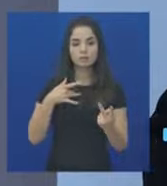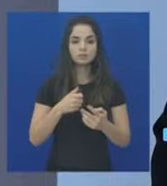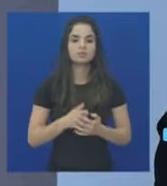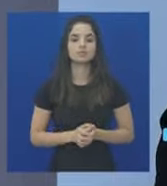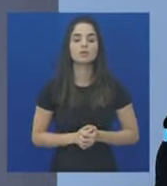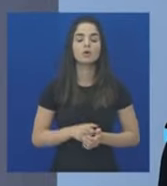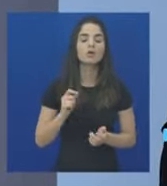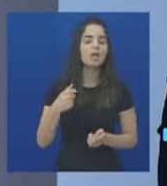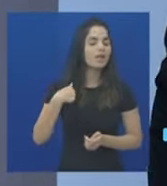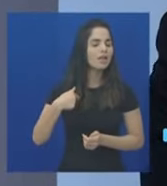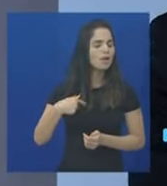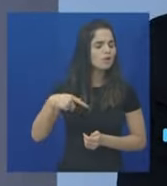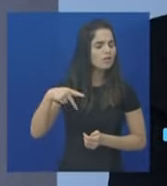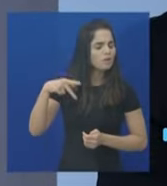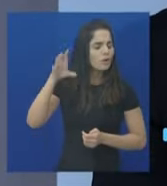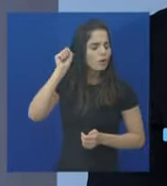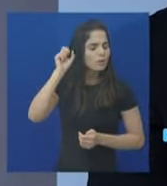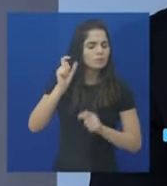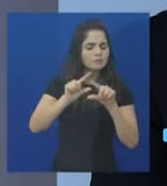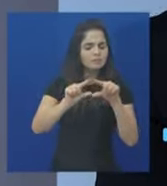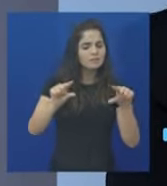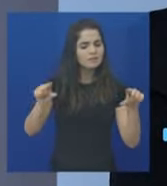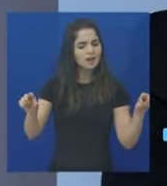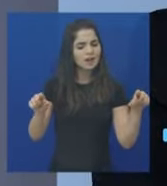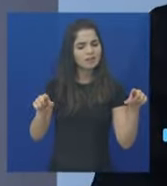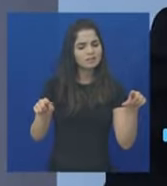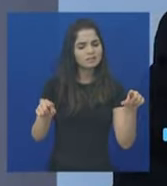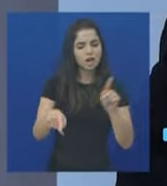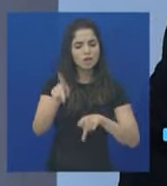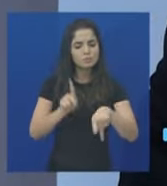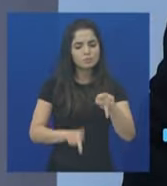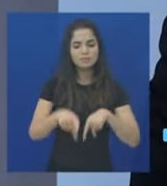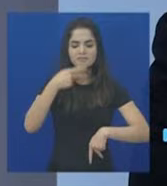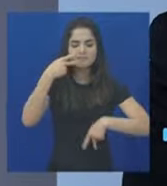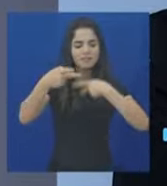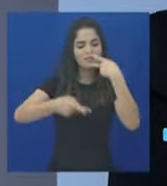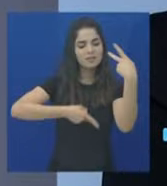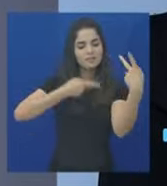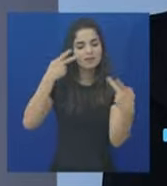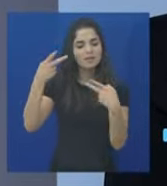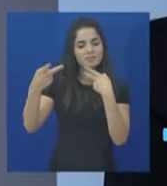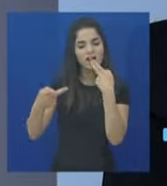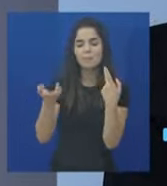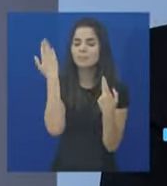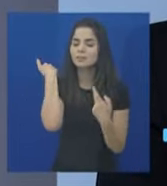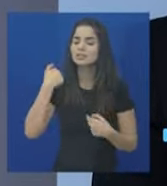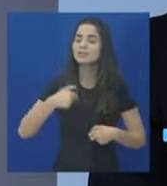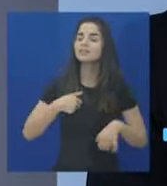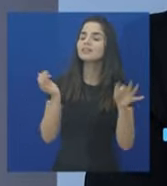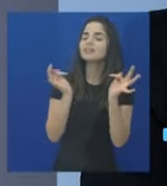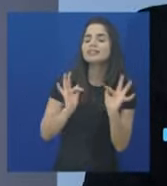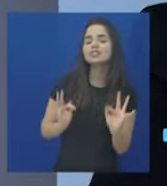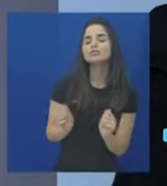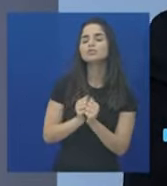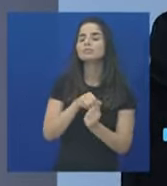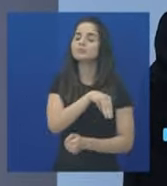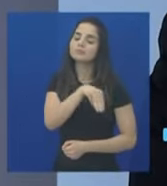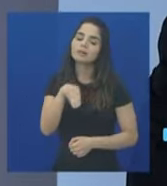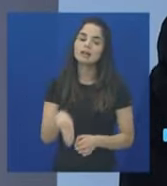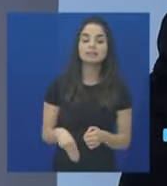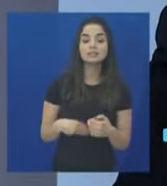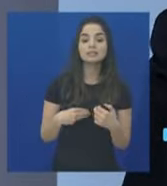candidato, é que uma frase que hoje a população mais fala nas ruas. Eu era feliz com o Marquinho Mendes e não sabia. E a